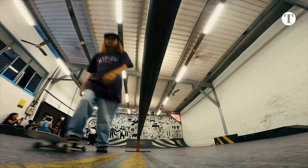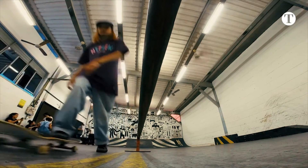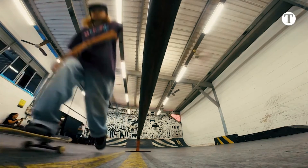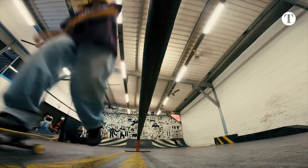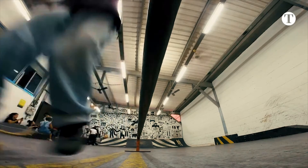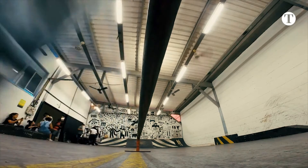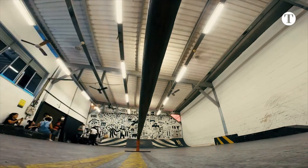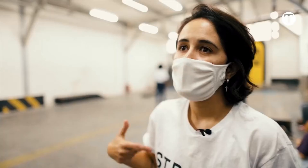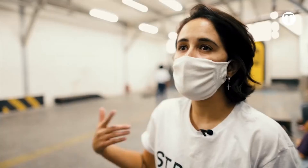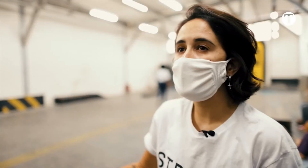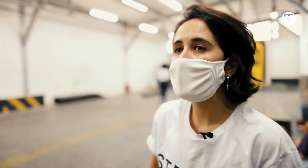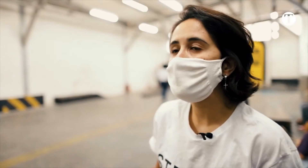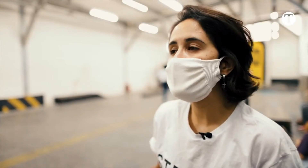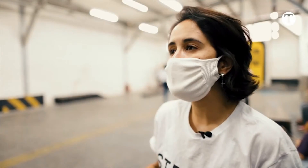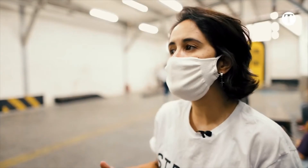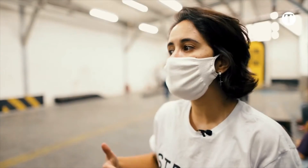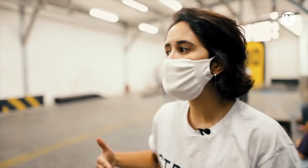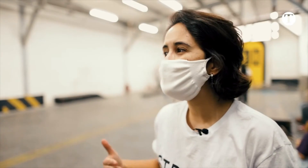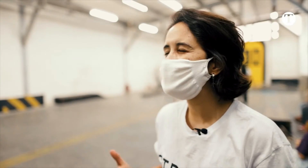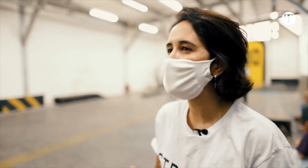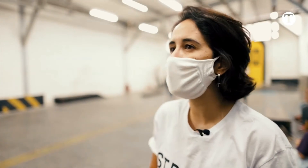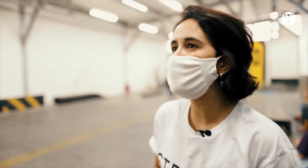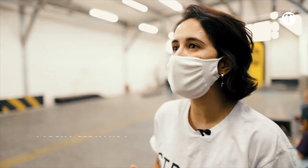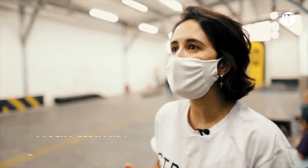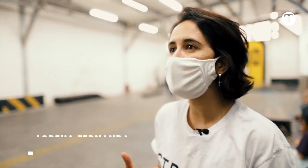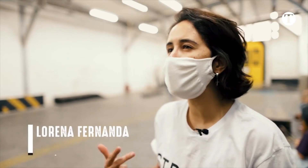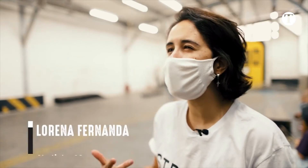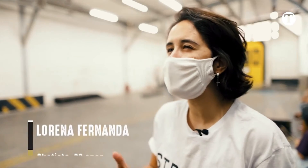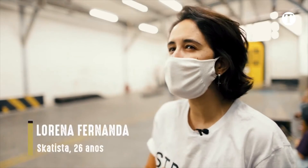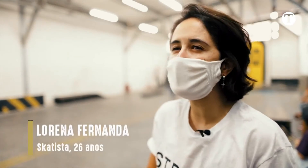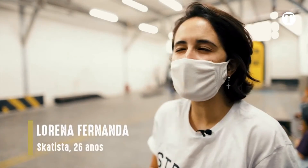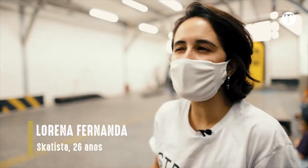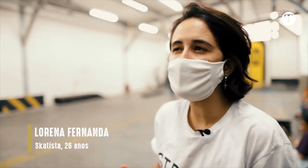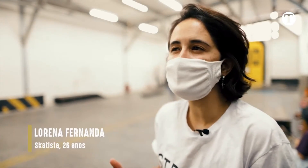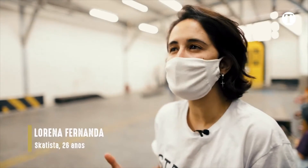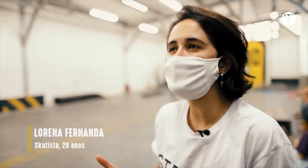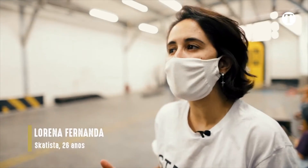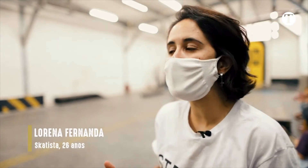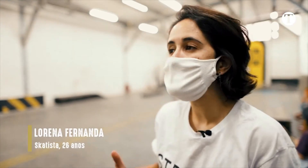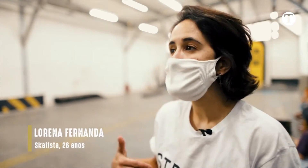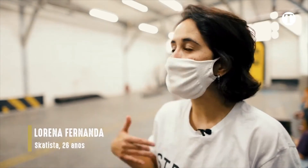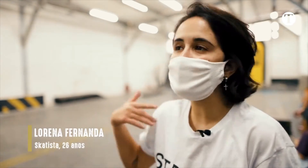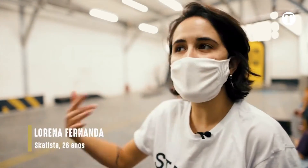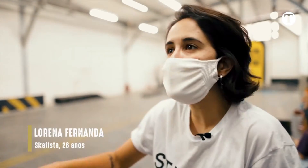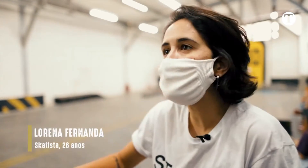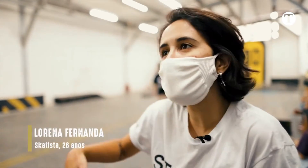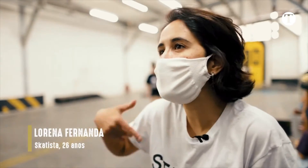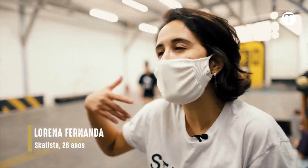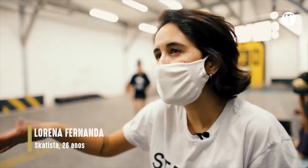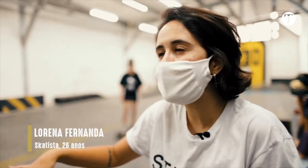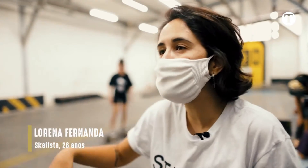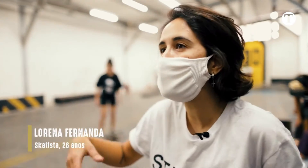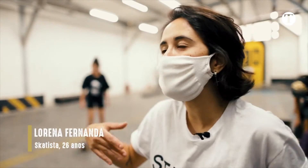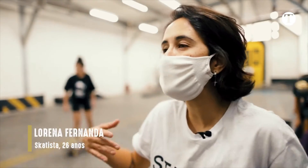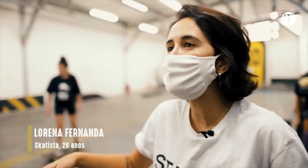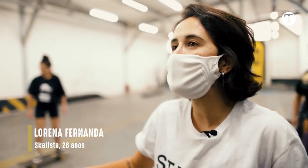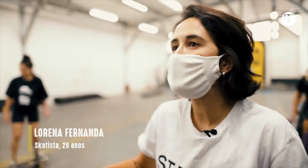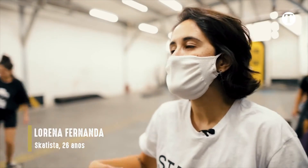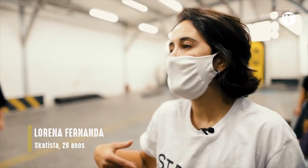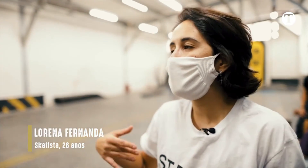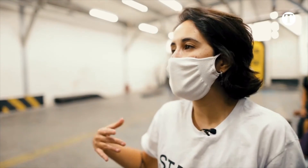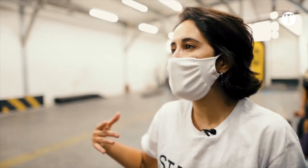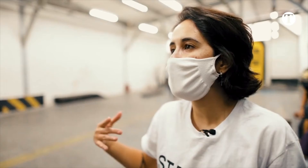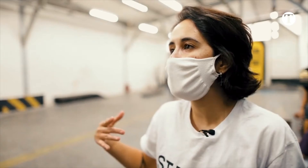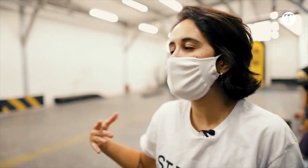Meio de um monte de menino. Eu ia pra pista, me sentia um pouco com vergonha, acanhada de andar, mas sempre fui, encarei e fui. Eu nunca